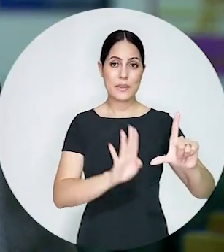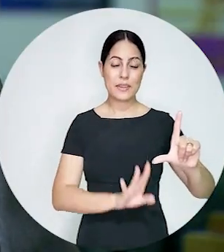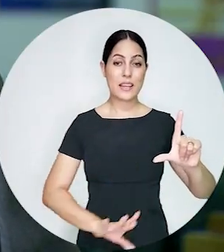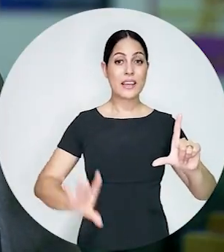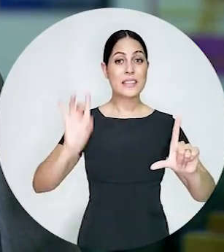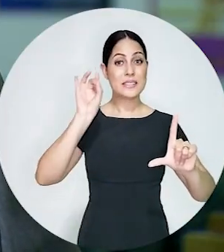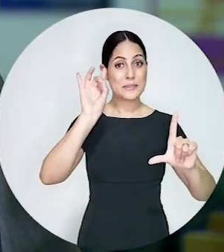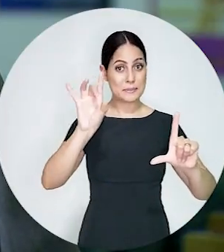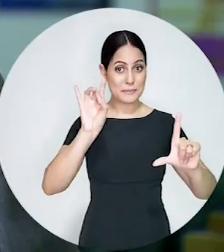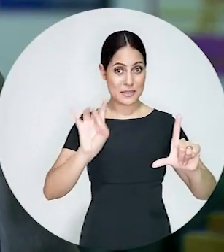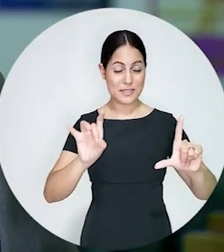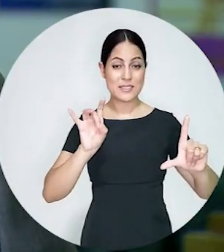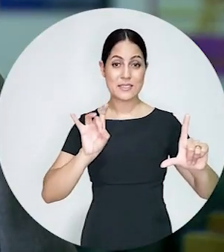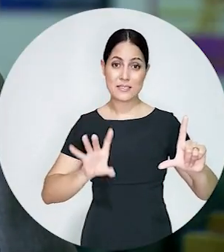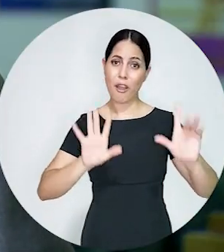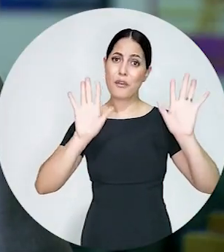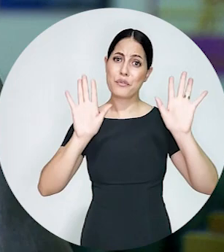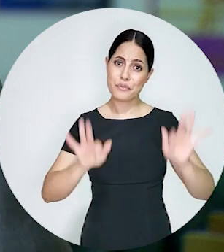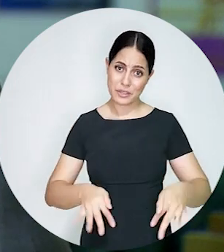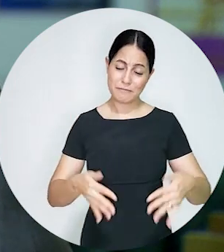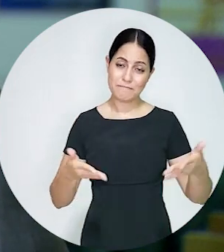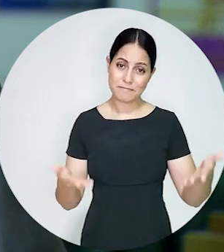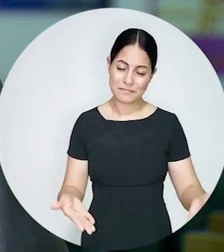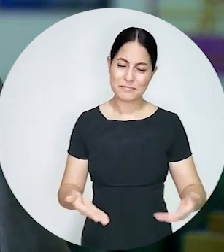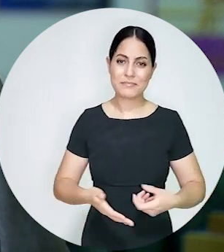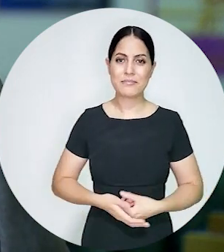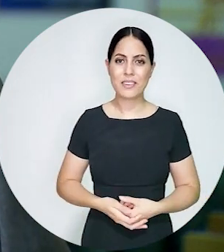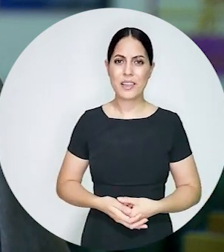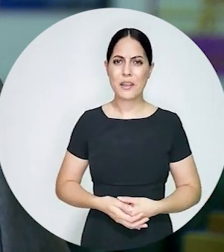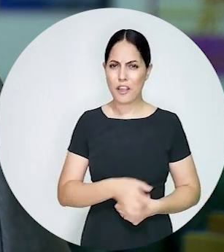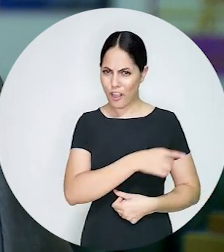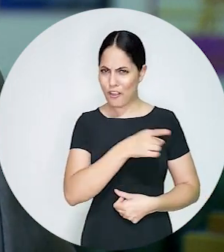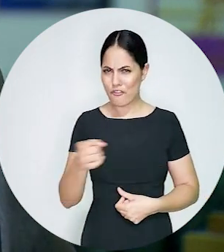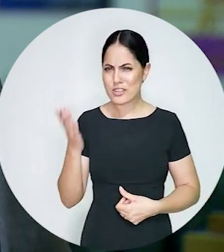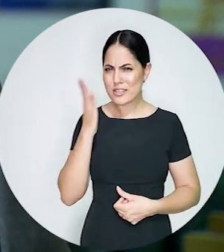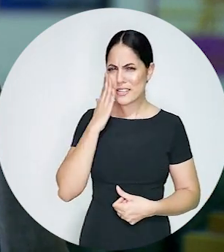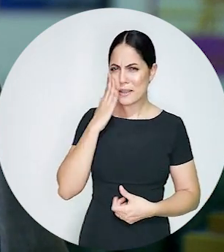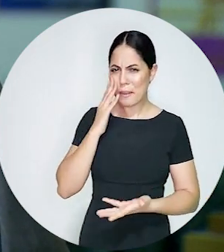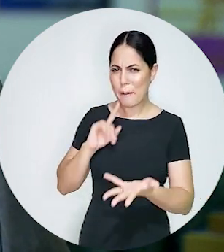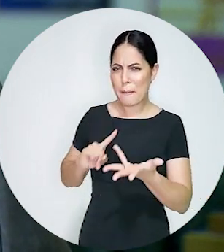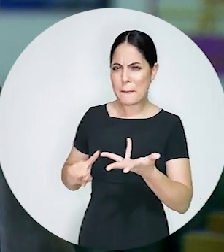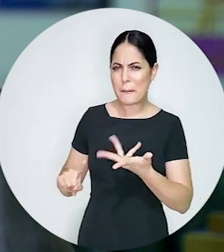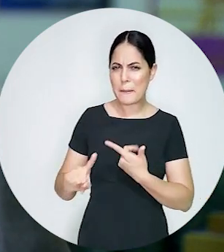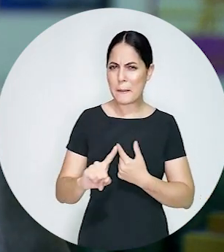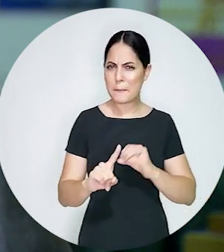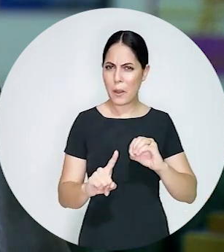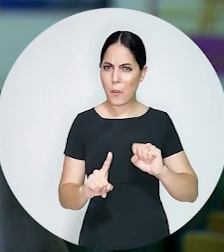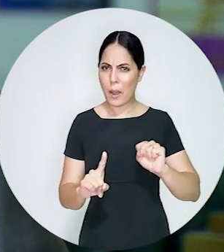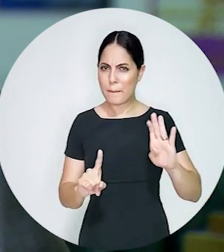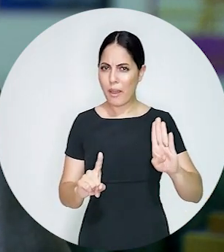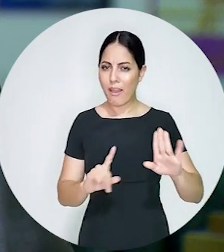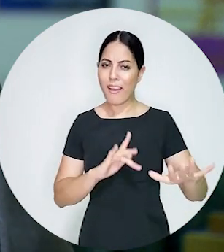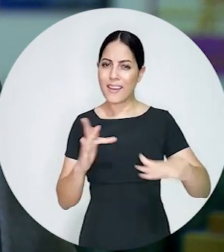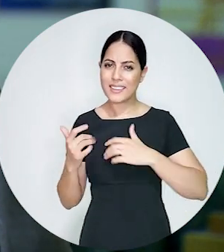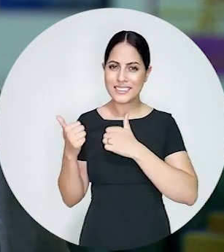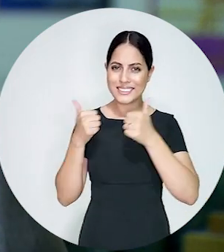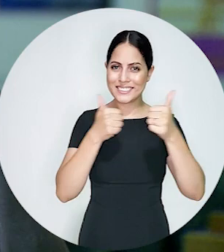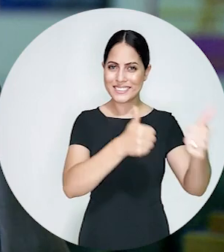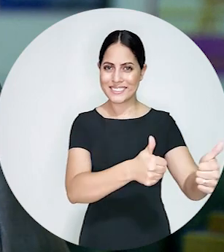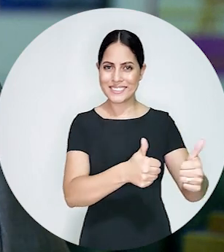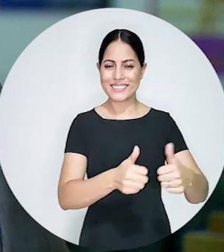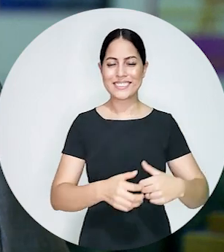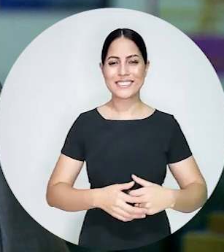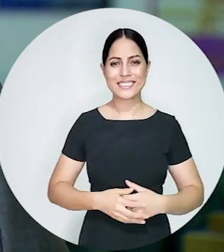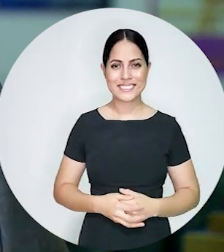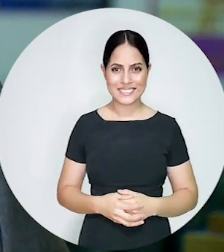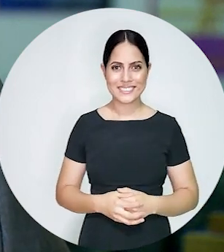programa especial da Ordem dos Advogados do Brasil fica por aqui. Se quiser conferir tudo que a OAB vem fazendo, não deixe